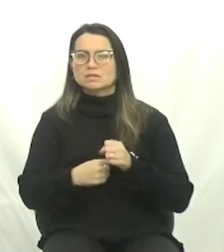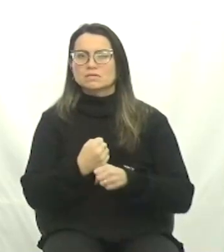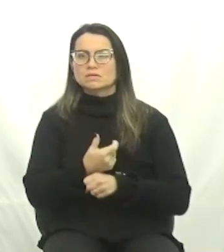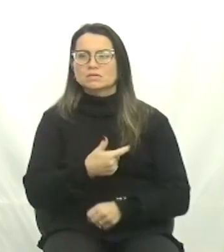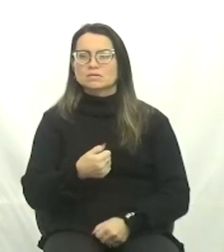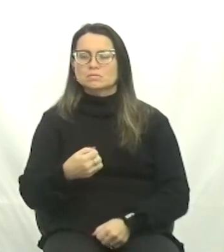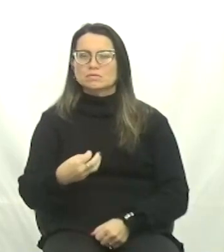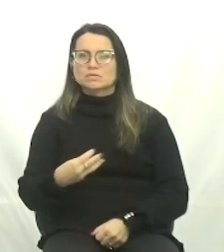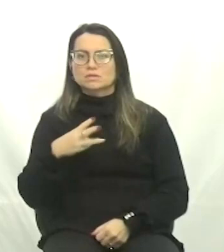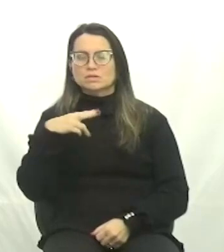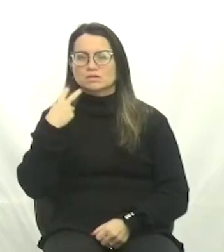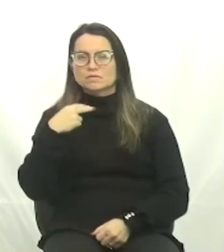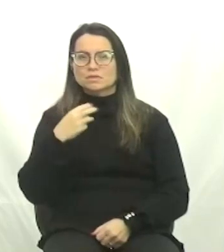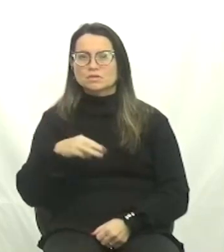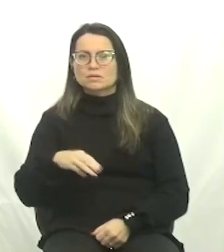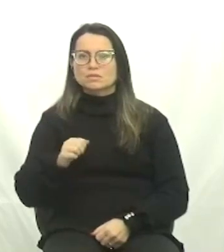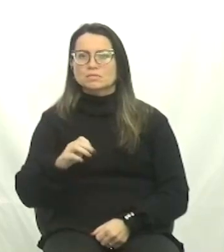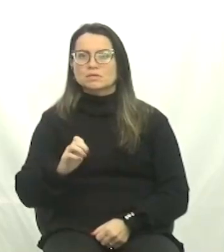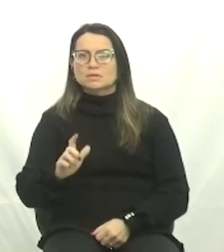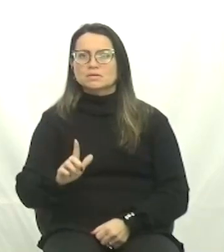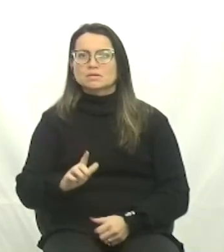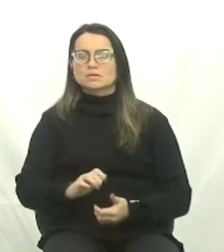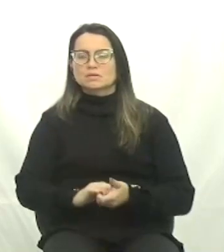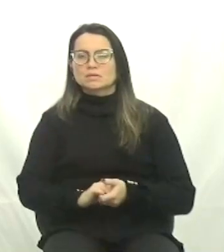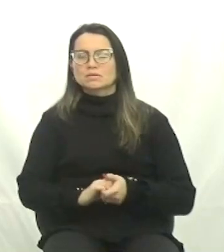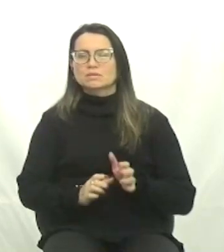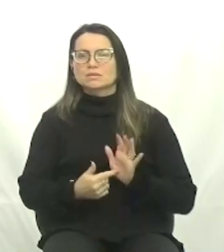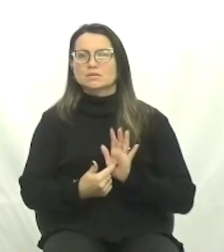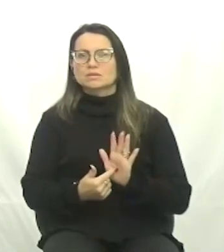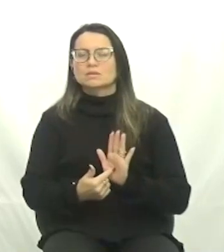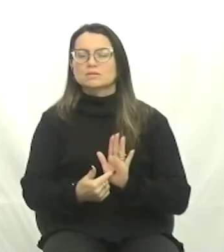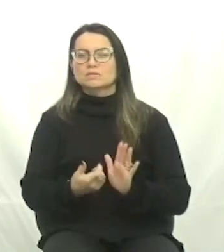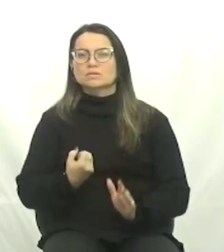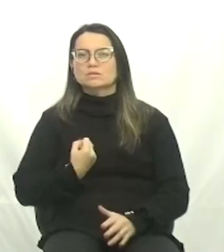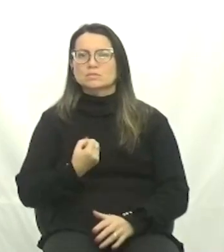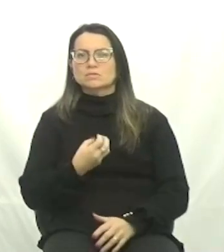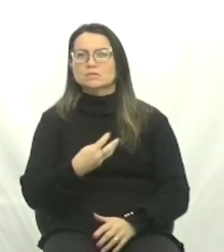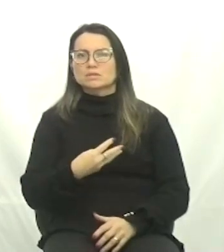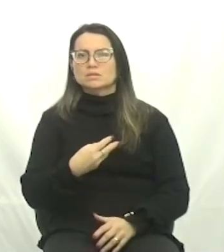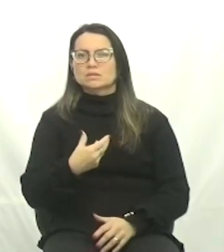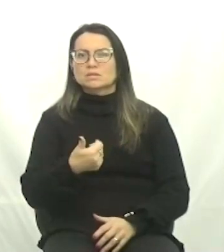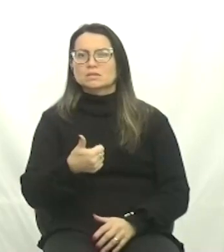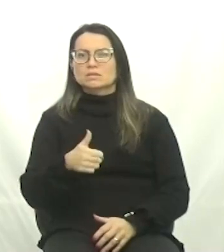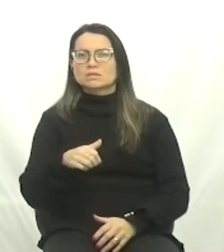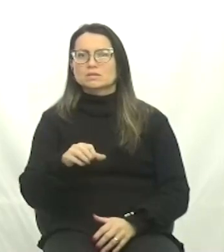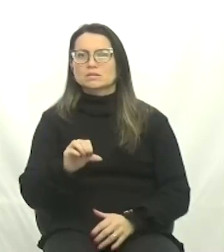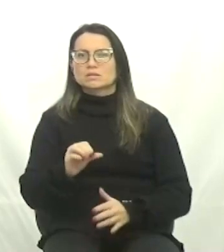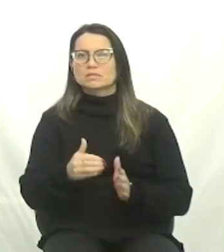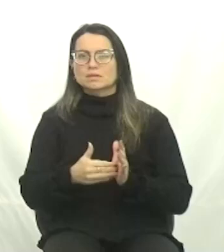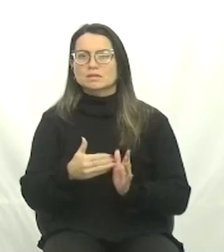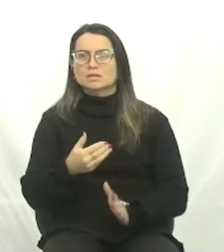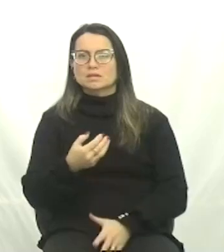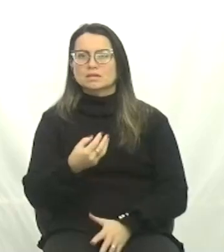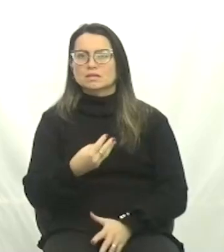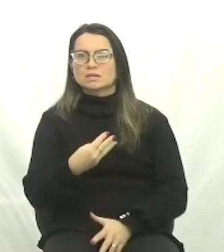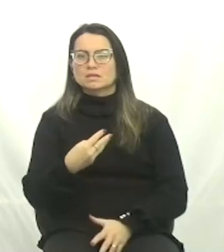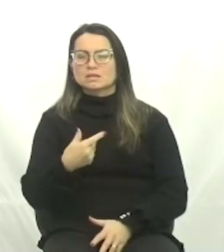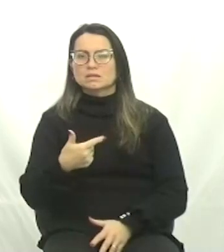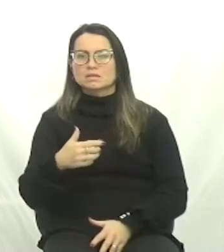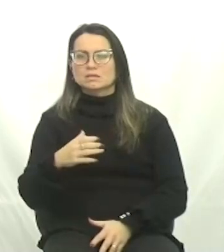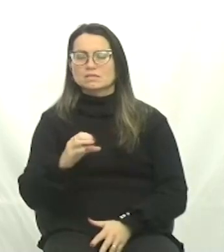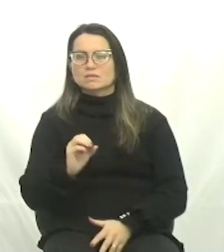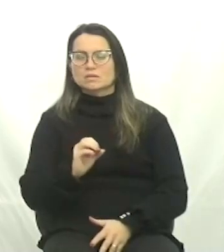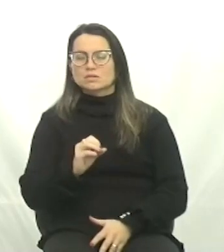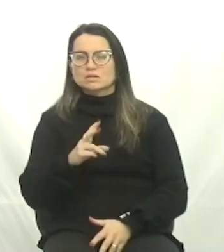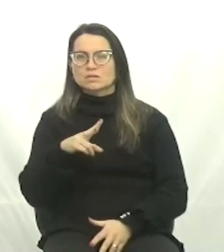363/2023, de autoria do vereador Manuel Rosengue. Indicações números 319 e 320/2023, de autoria